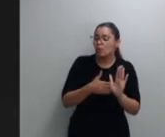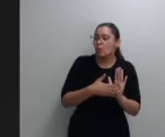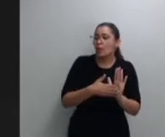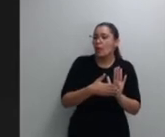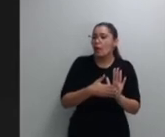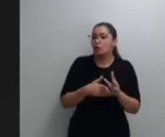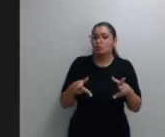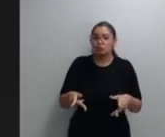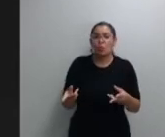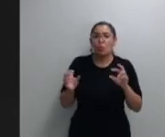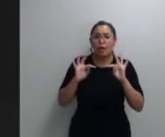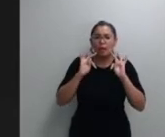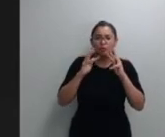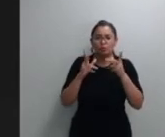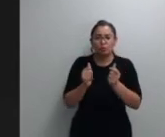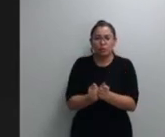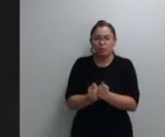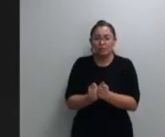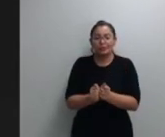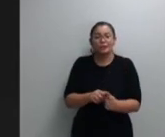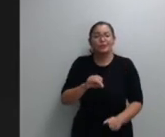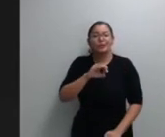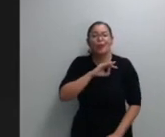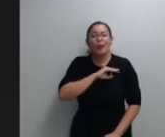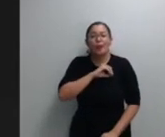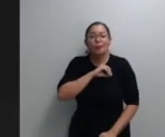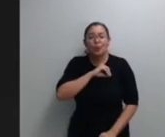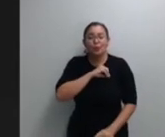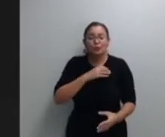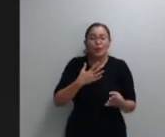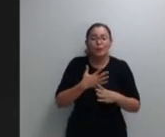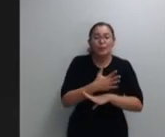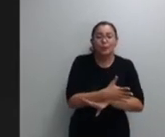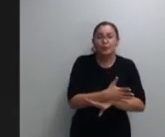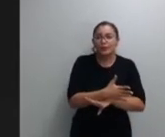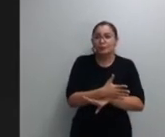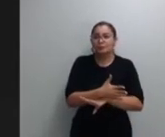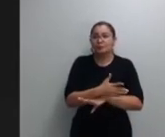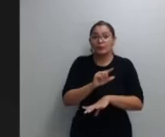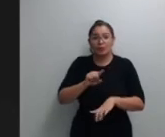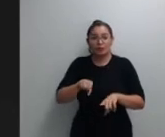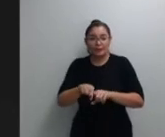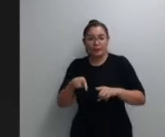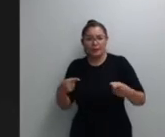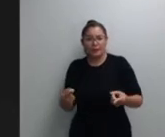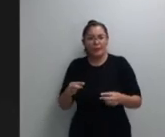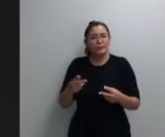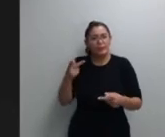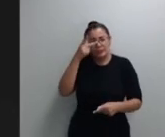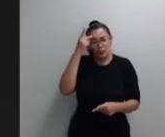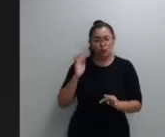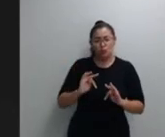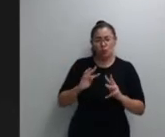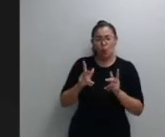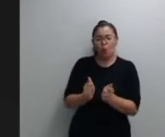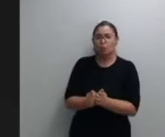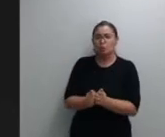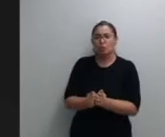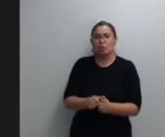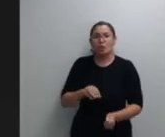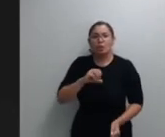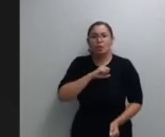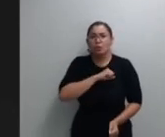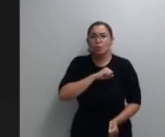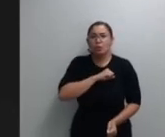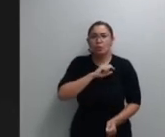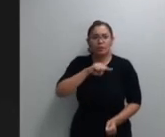cientificados da sua pontuação, bem assim da pontuação dos demais candidatos, todos os próprios pontos e os